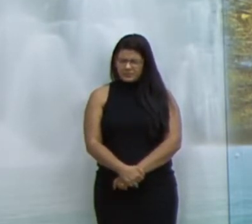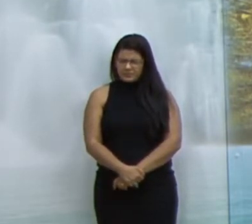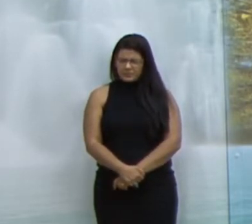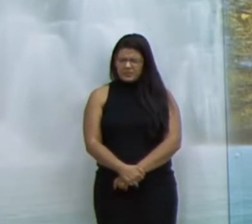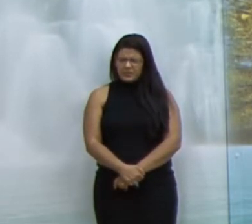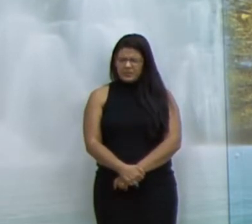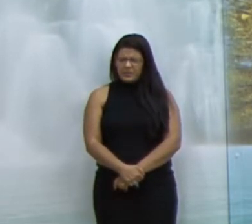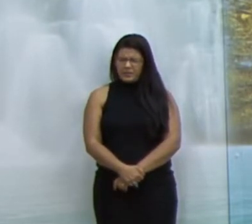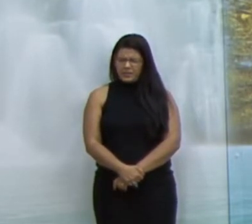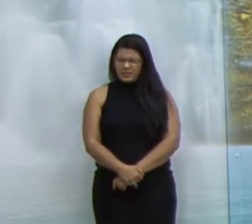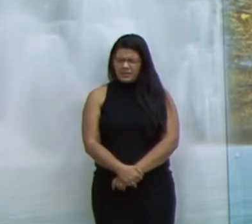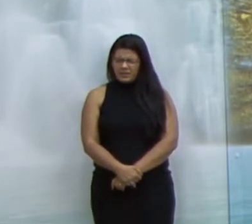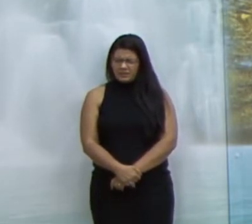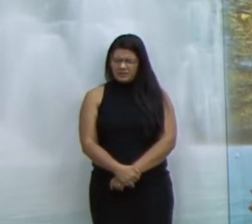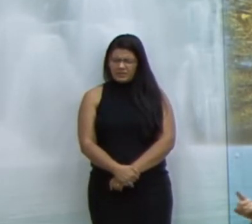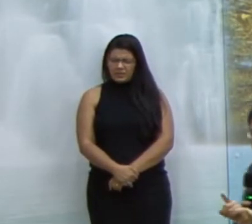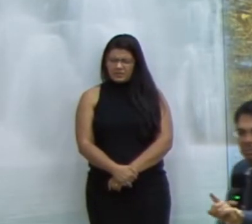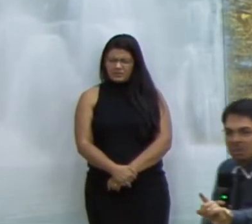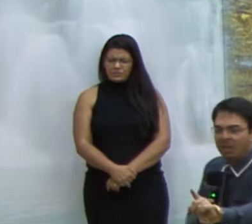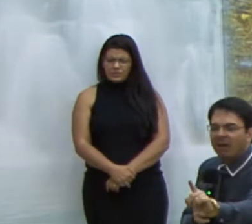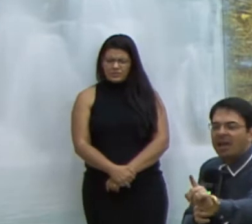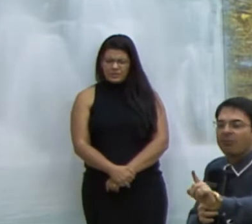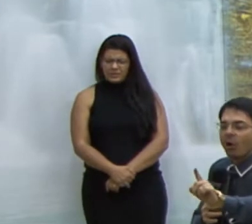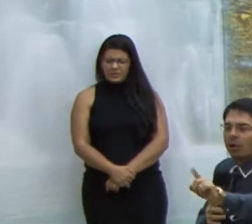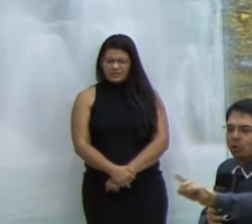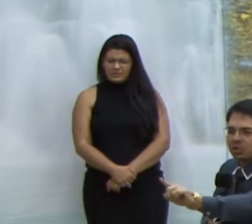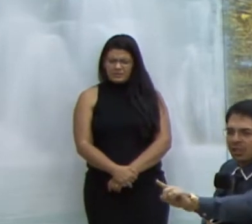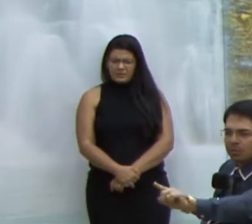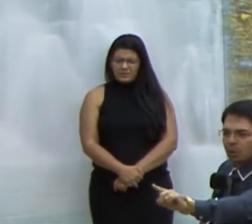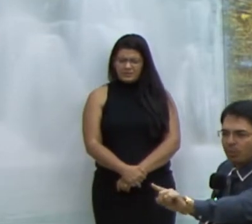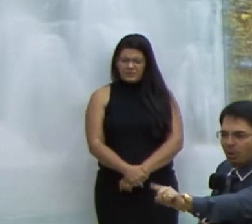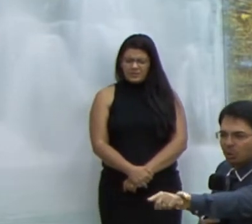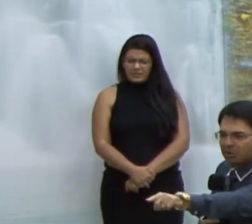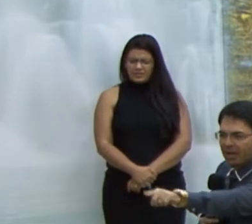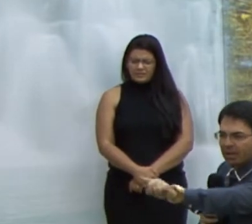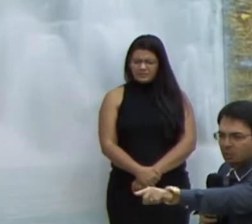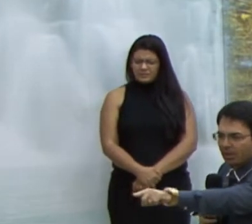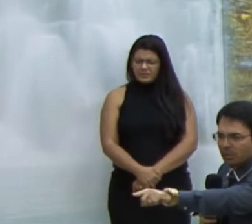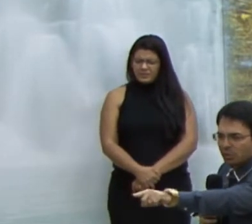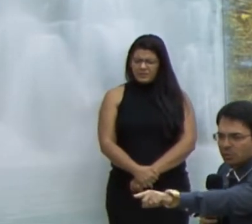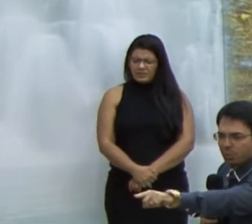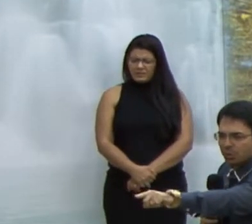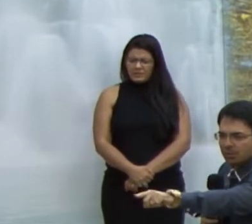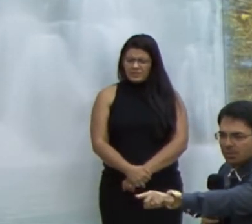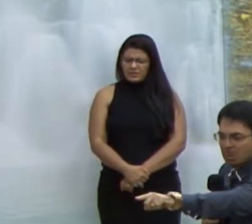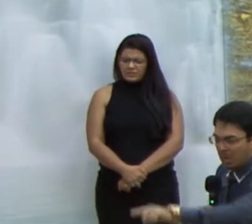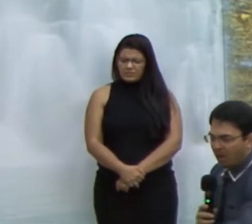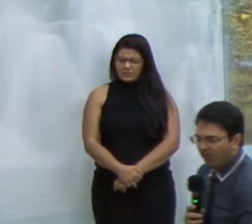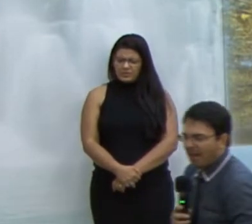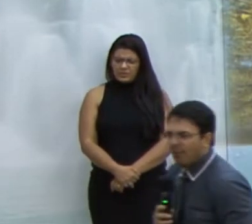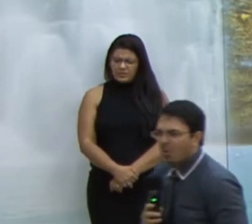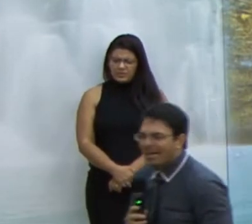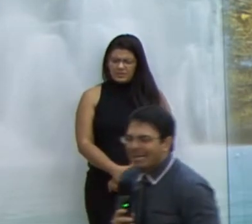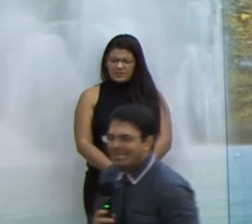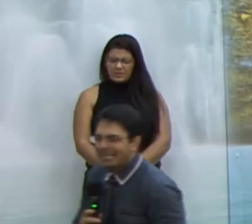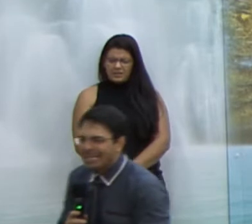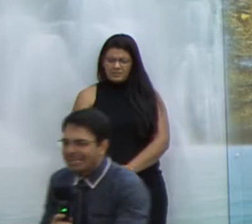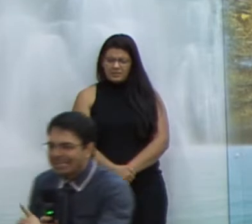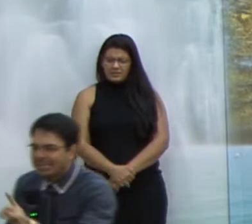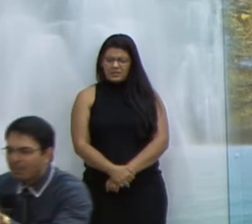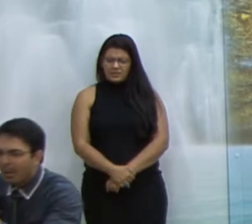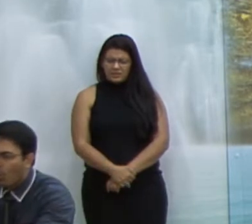Deus vai permitir situações. Olha o que eu estou dizendo, pastor Lee, pode anotar aí juntamente com a sua esposa. Vai haver um